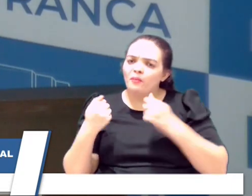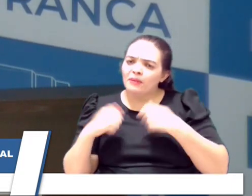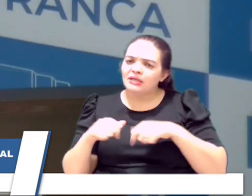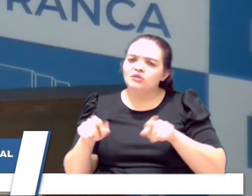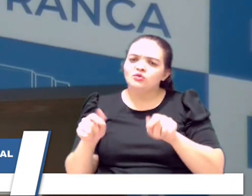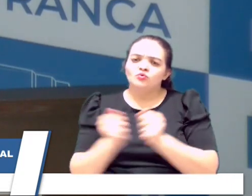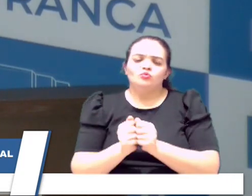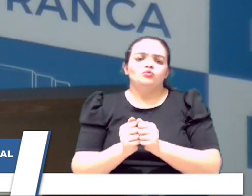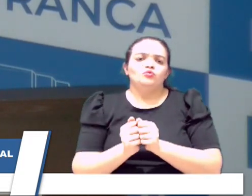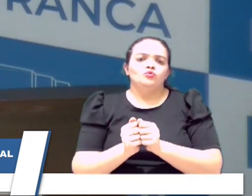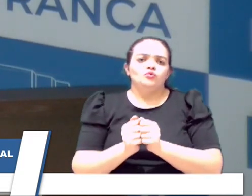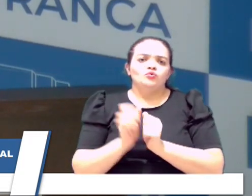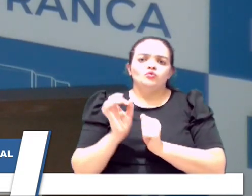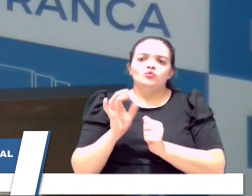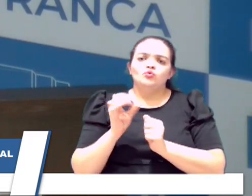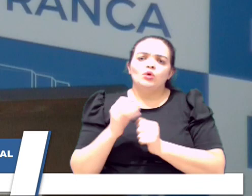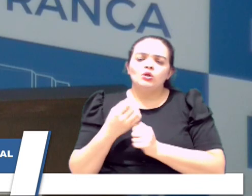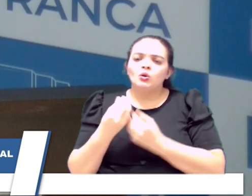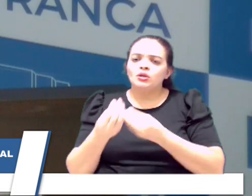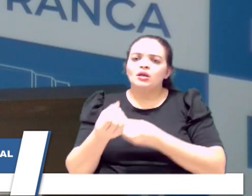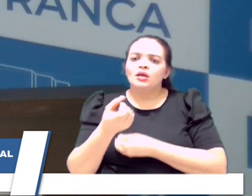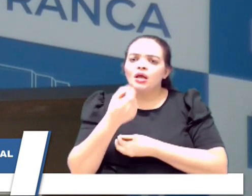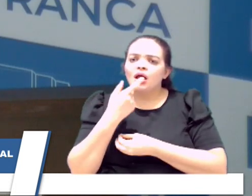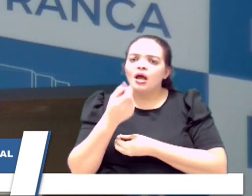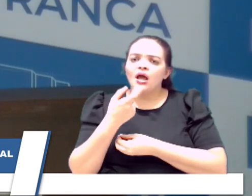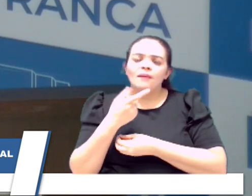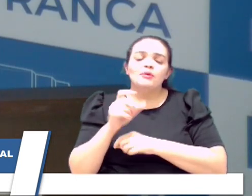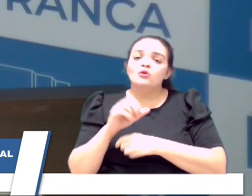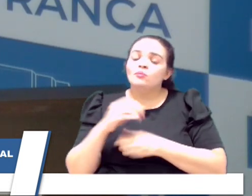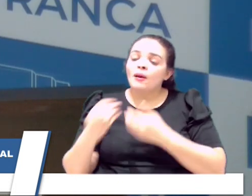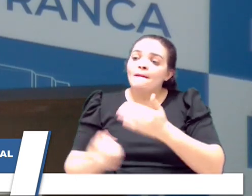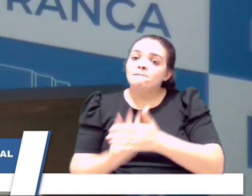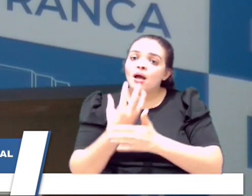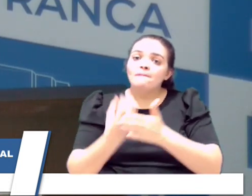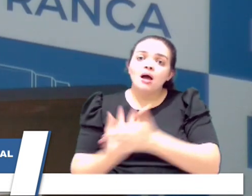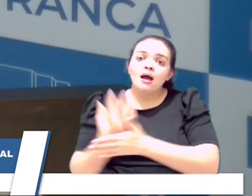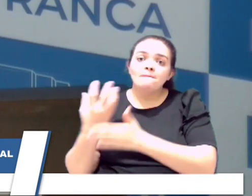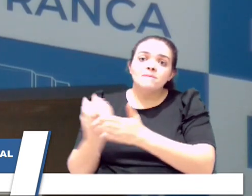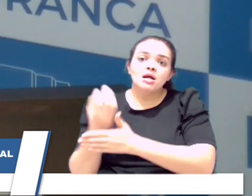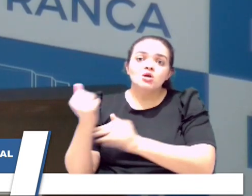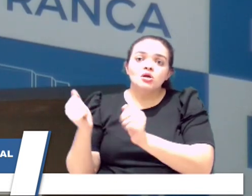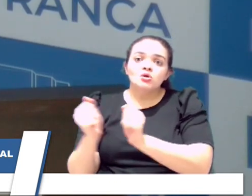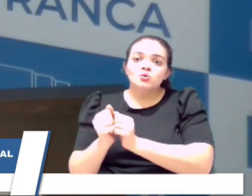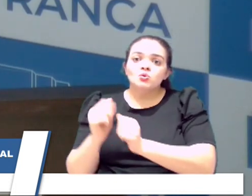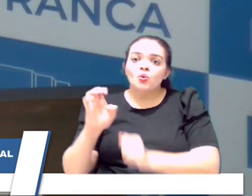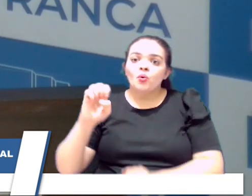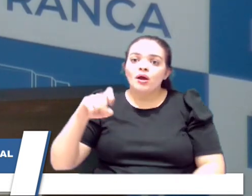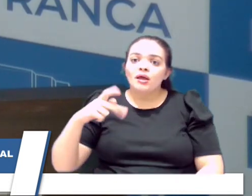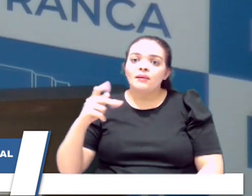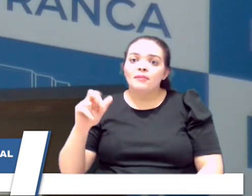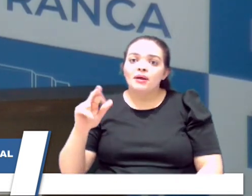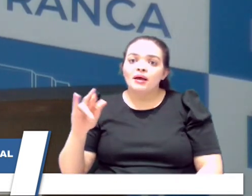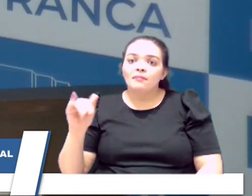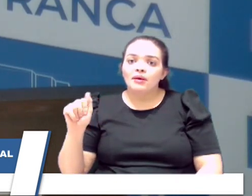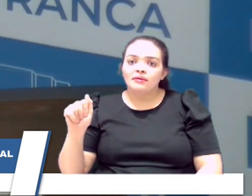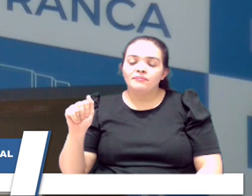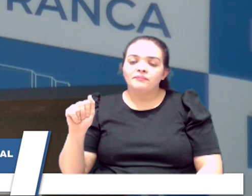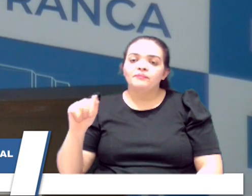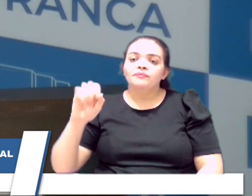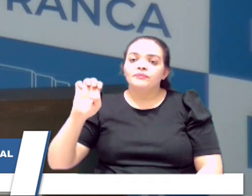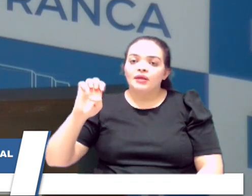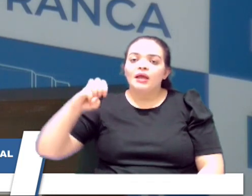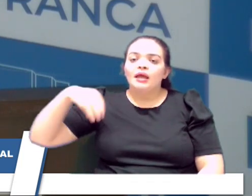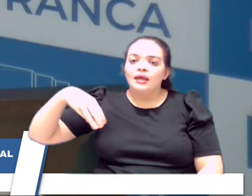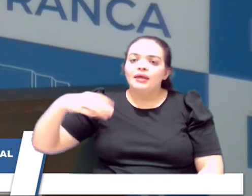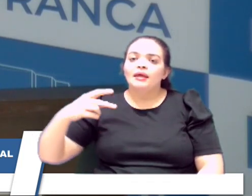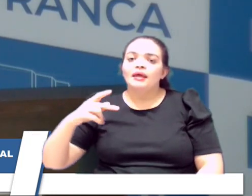é só fornecer remédio, é a produção. Nós precisamos ter a Embrapa atuante. A Embrapa, nós temos hoje uma fonte